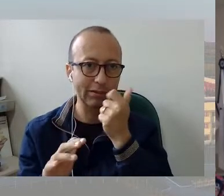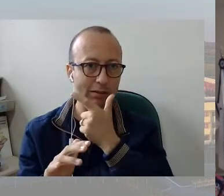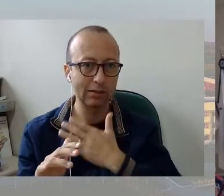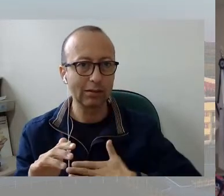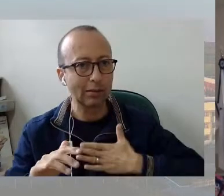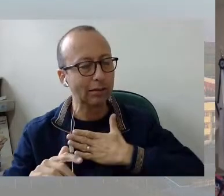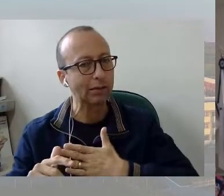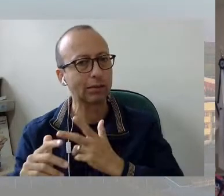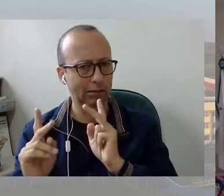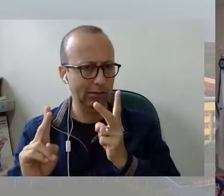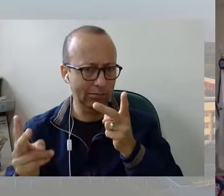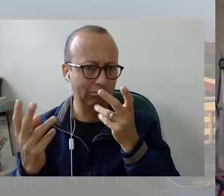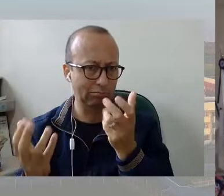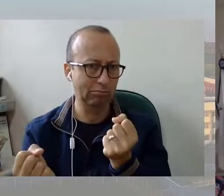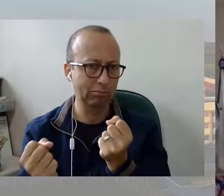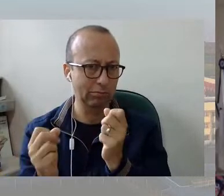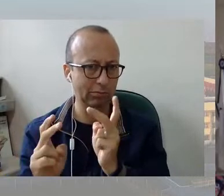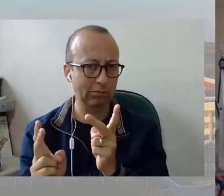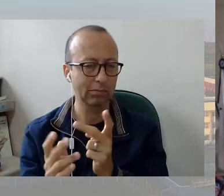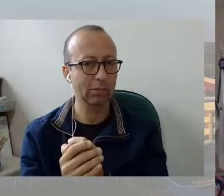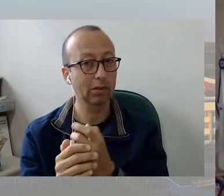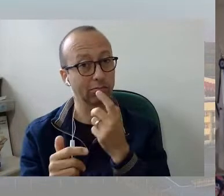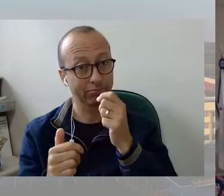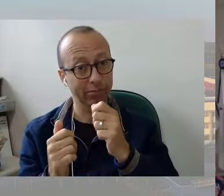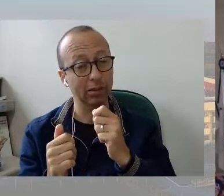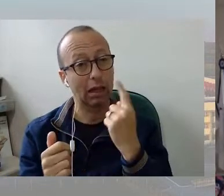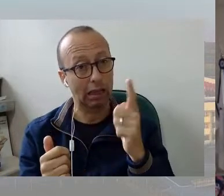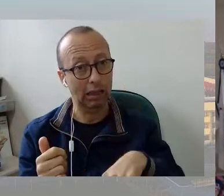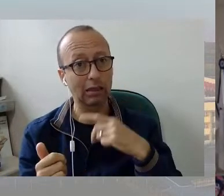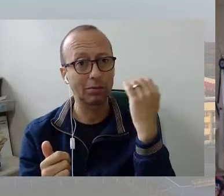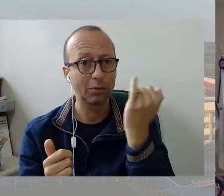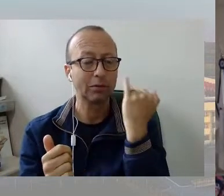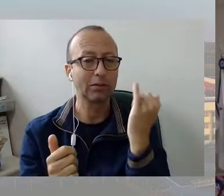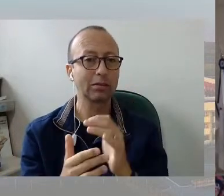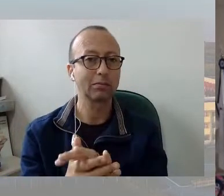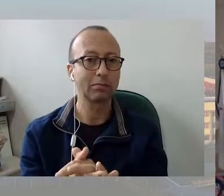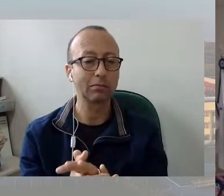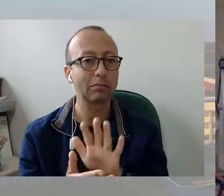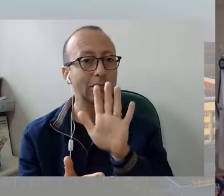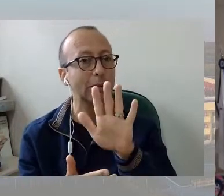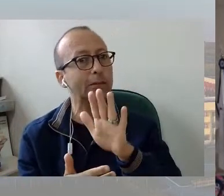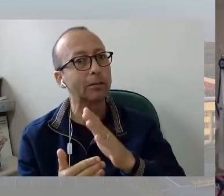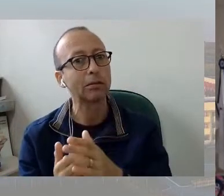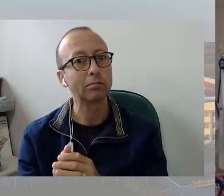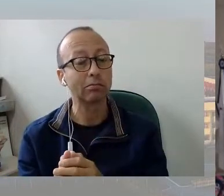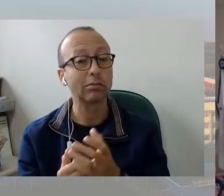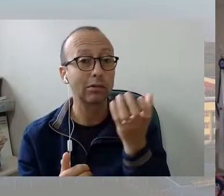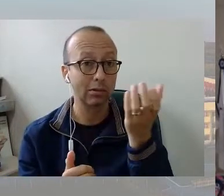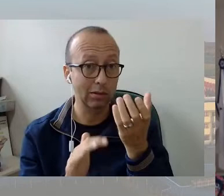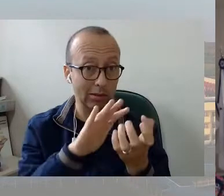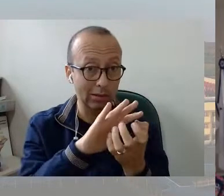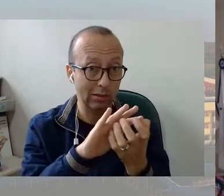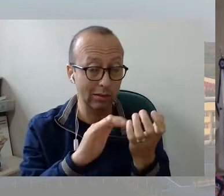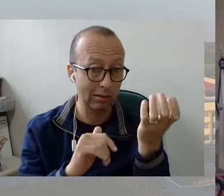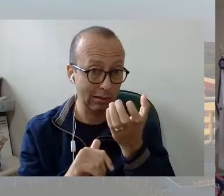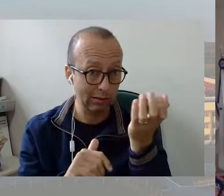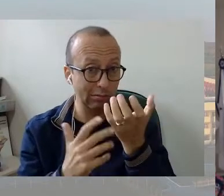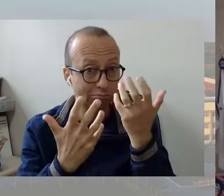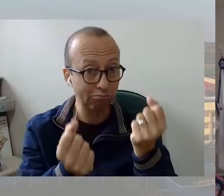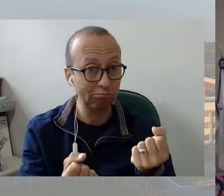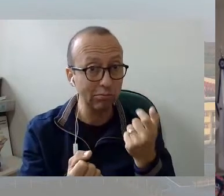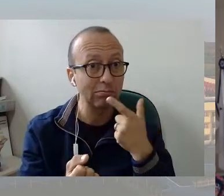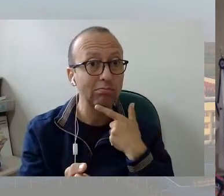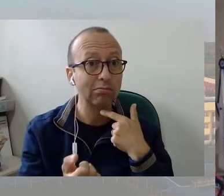para executar o evento, que é um evento importante. Mas a partir, então, né, do interesse de Caçapava em executar e